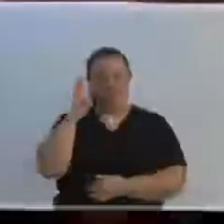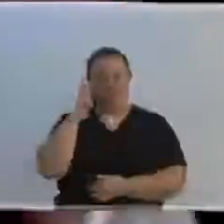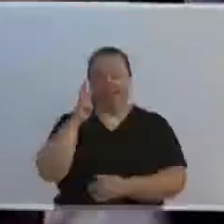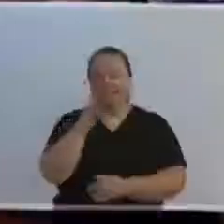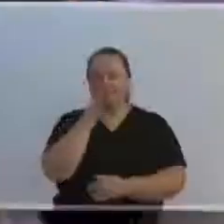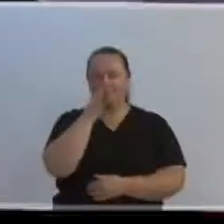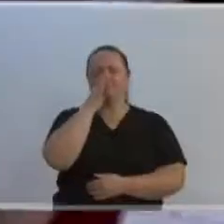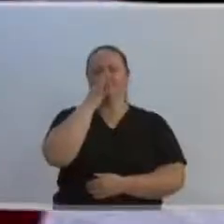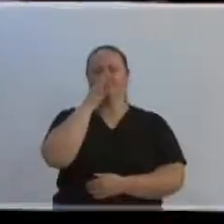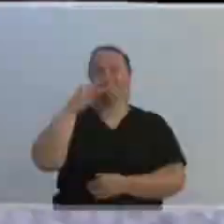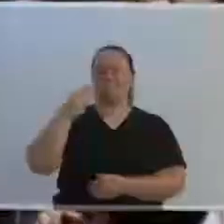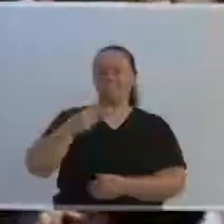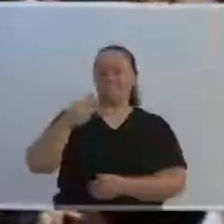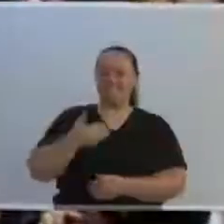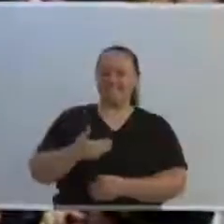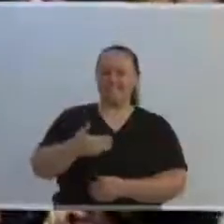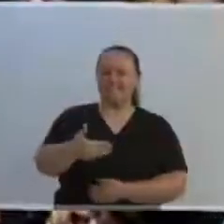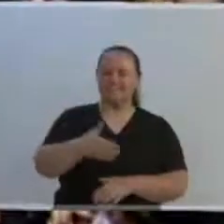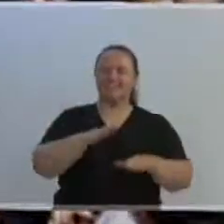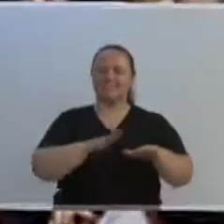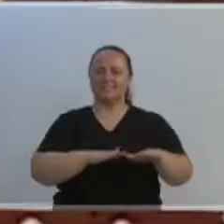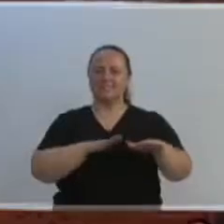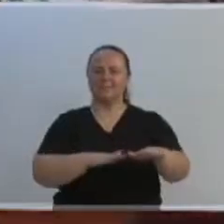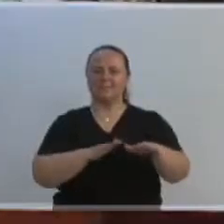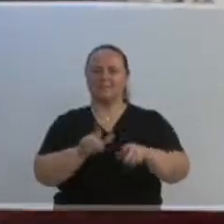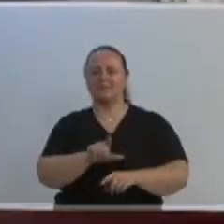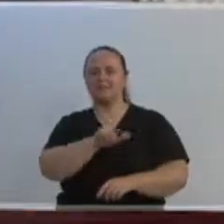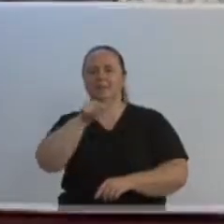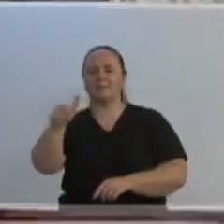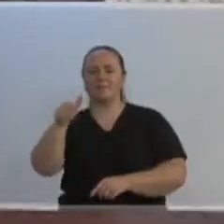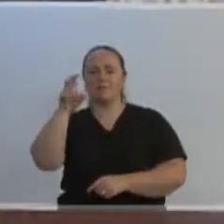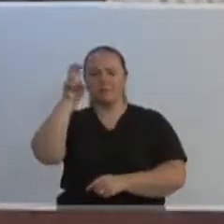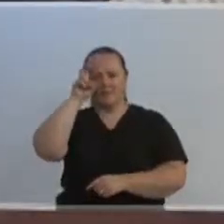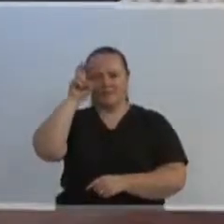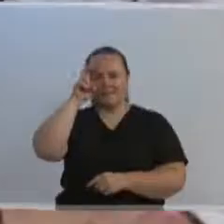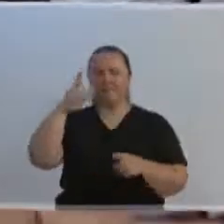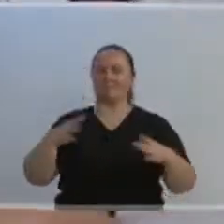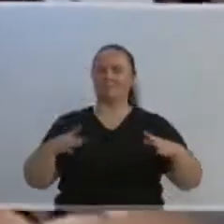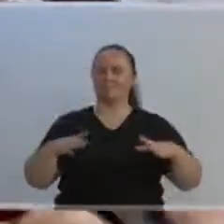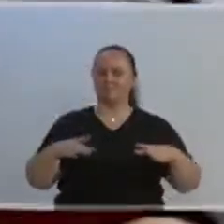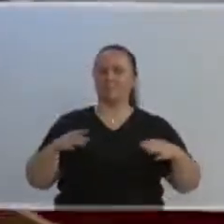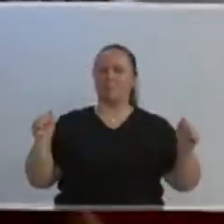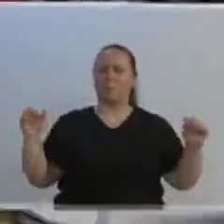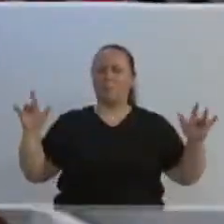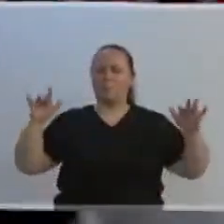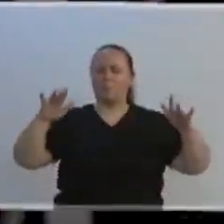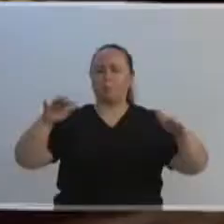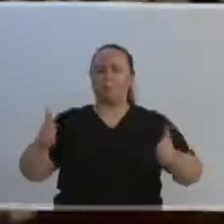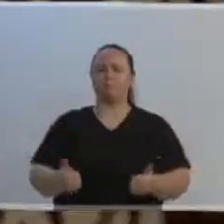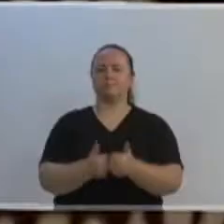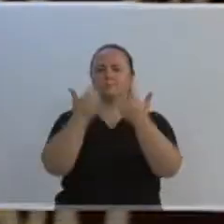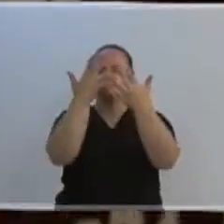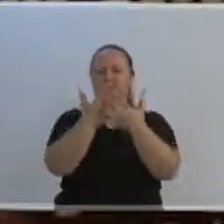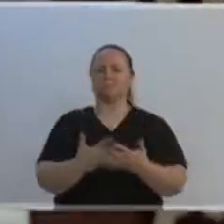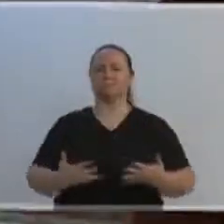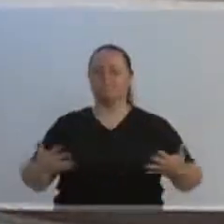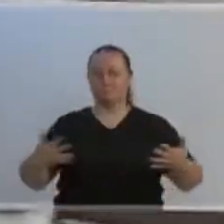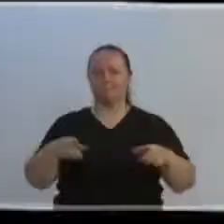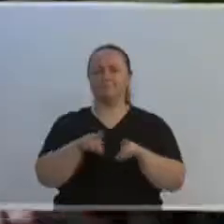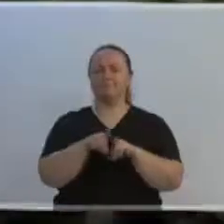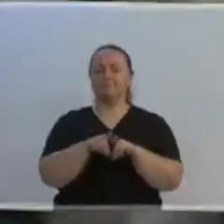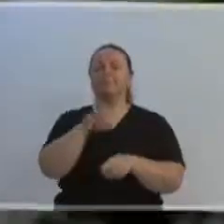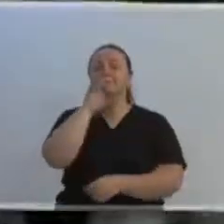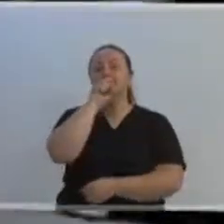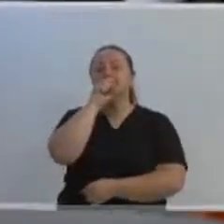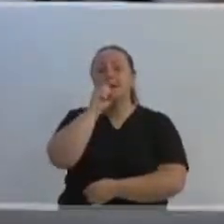abrindo este feriado que promete grande movimentação dos pavilhões da vila germânica e também sábado às 16 horas